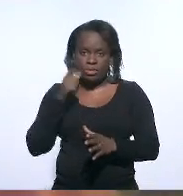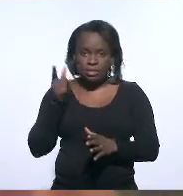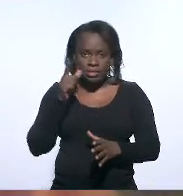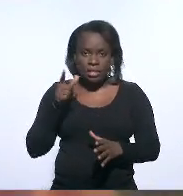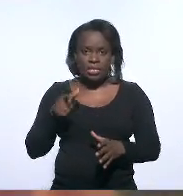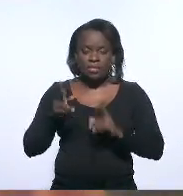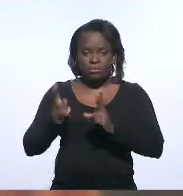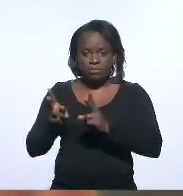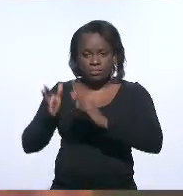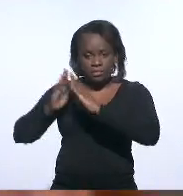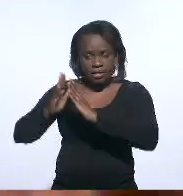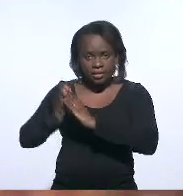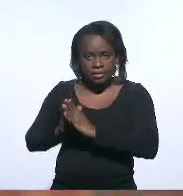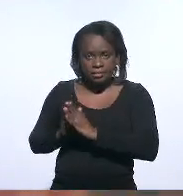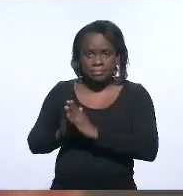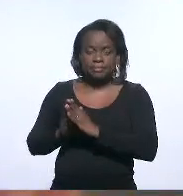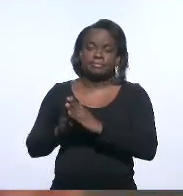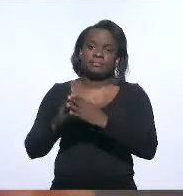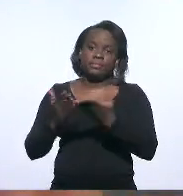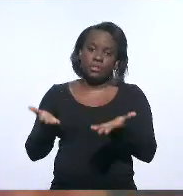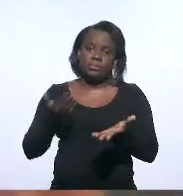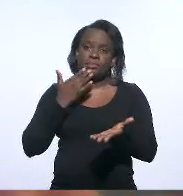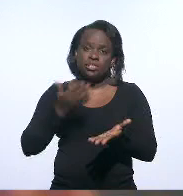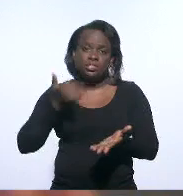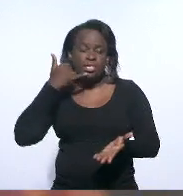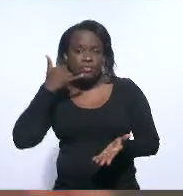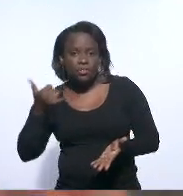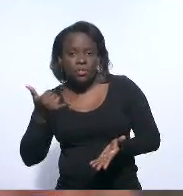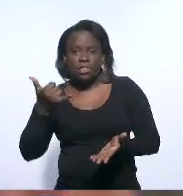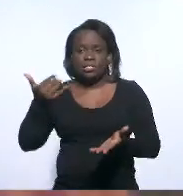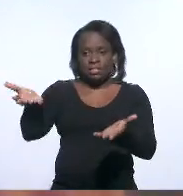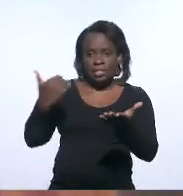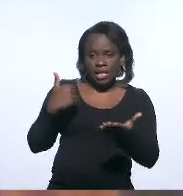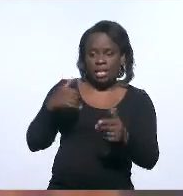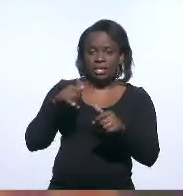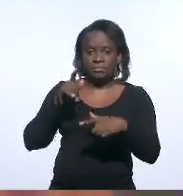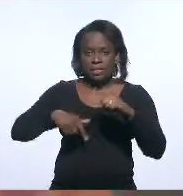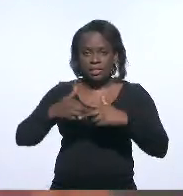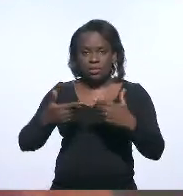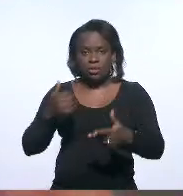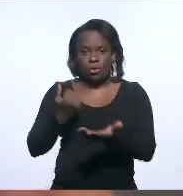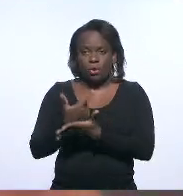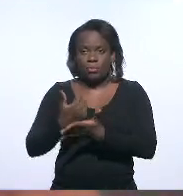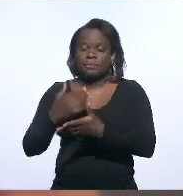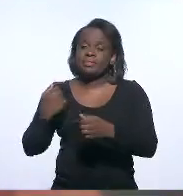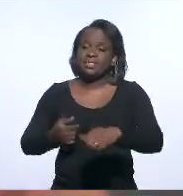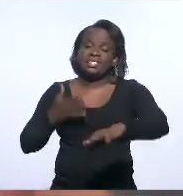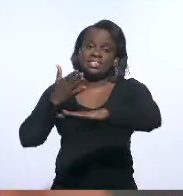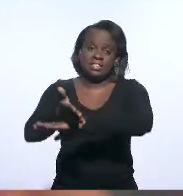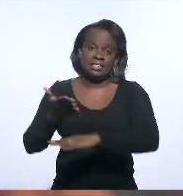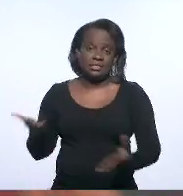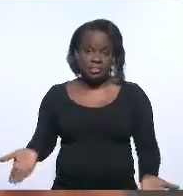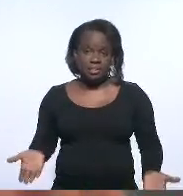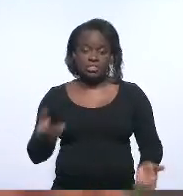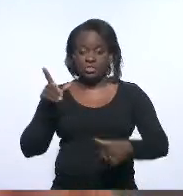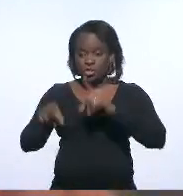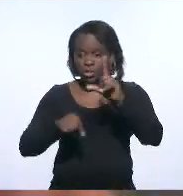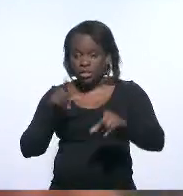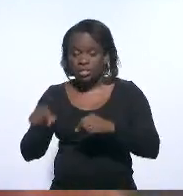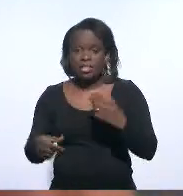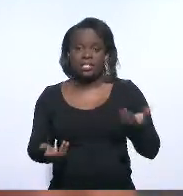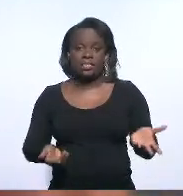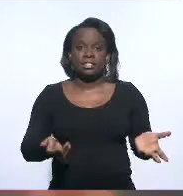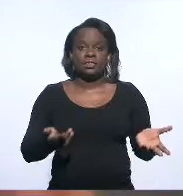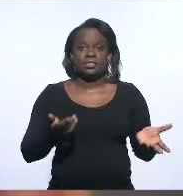conseguem permanecer em casa e pedir compras pelo telefone, pela internet. Muitas delas têm que ir no mercado, escolher as